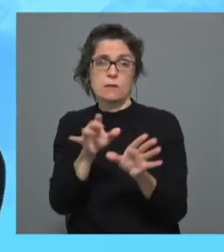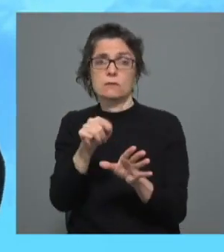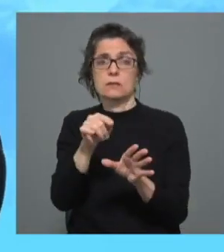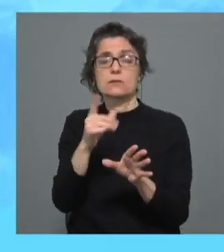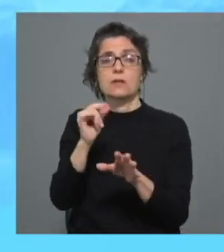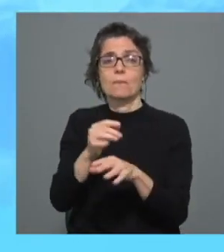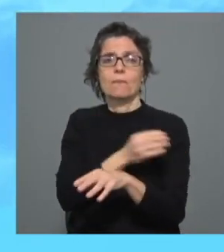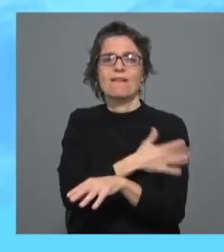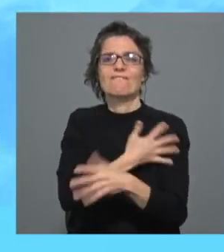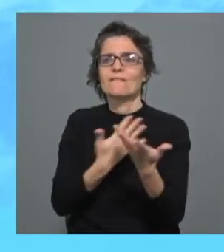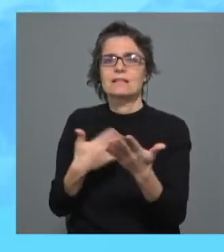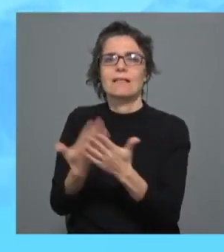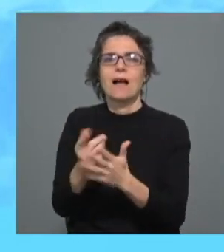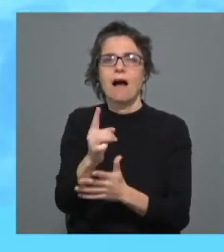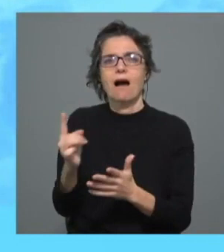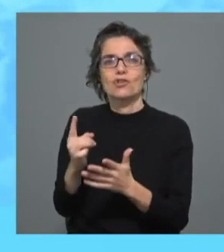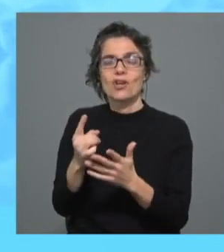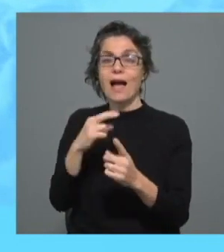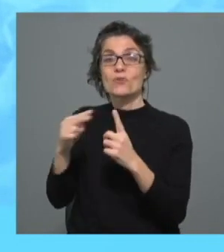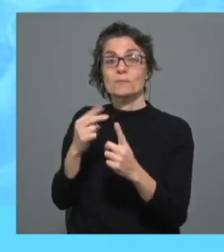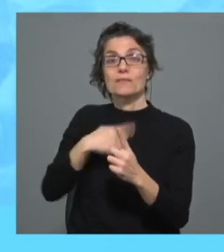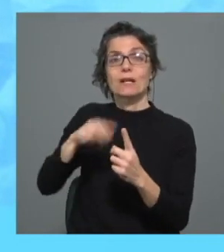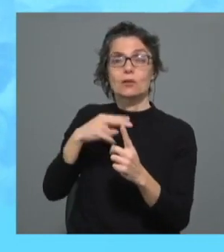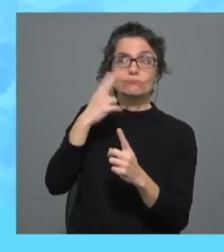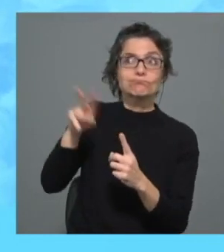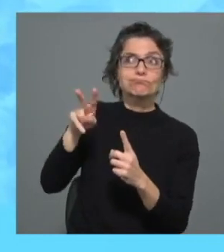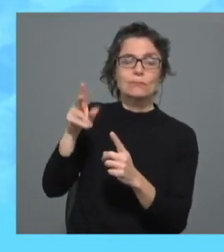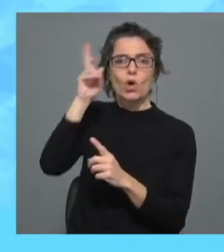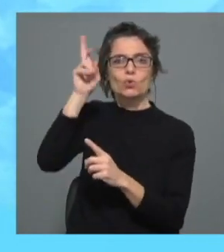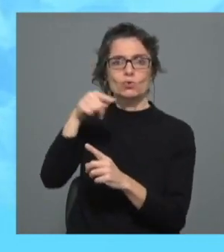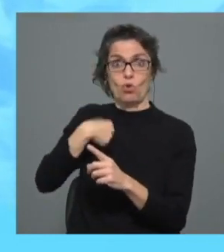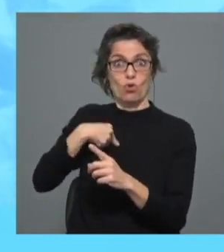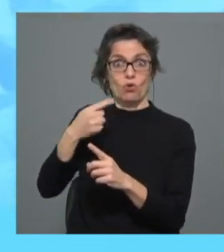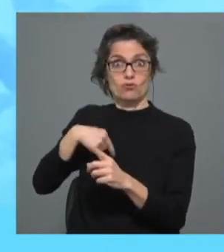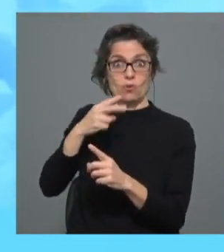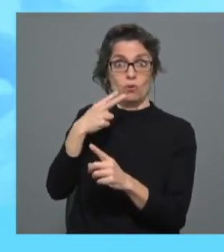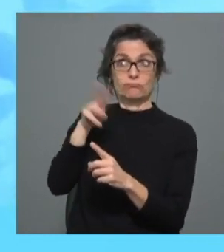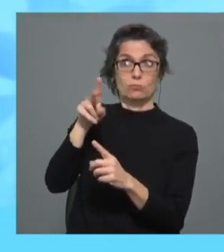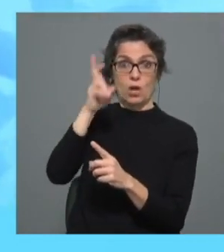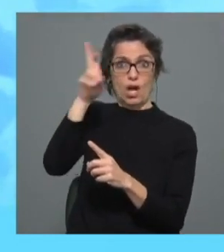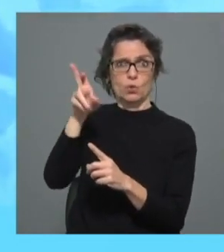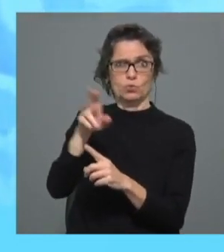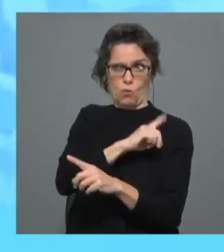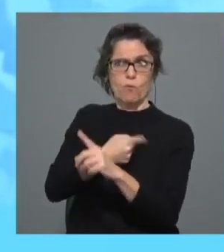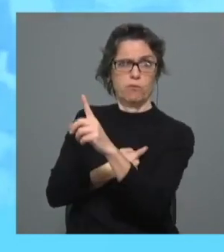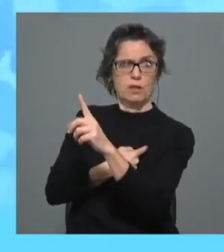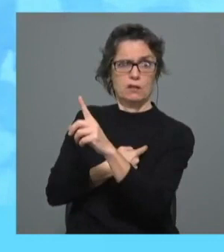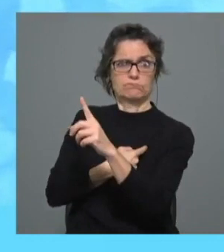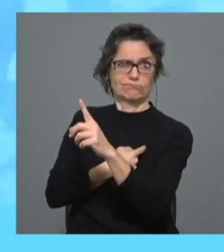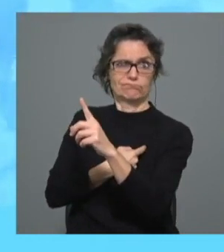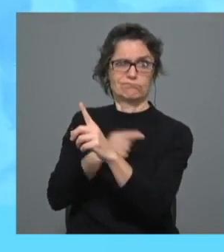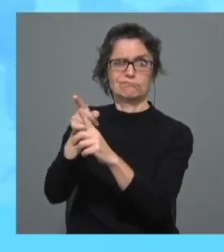fragilizar a percepção que havia da Rússia no mundo. A Rússia hoje não é vista como um poder muito credível. Os